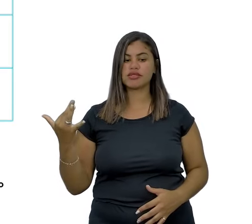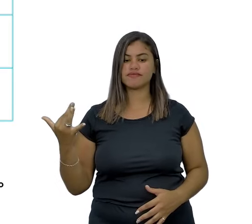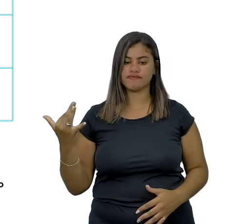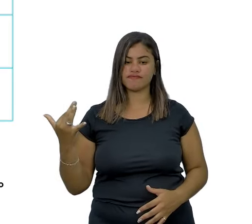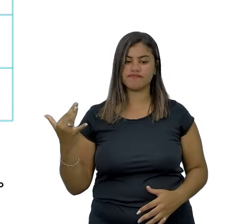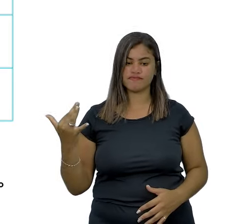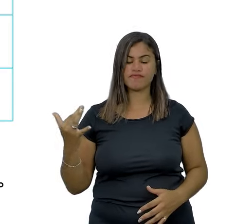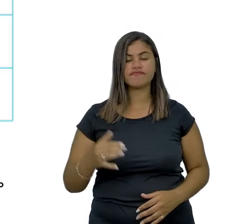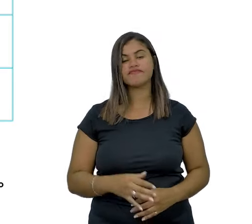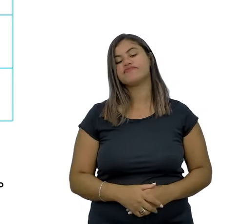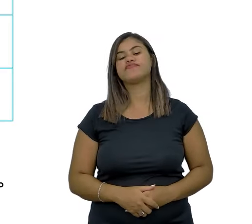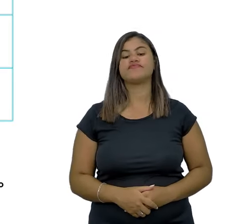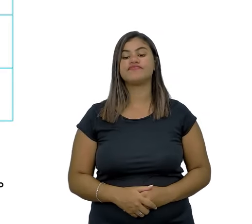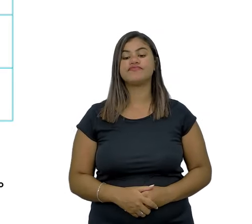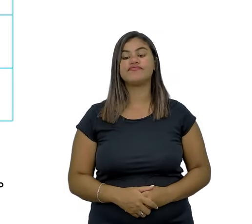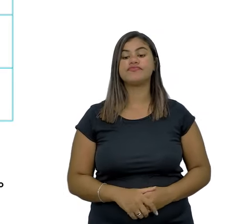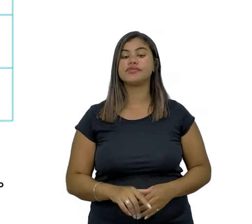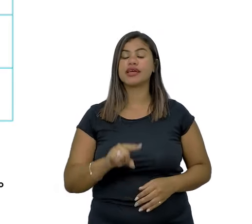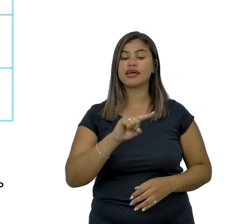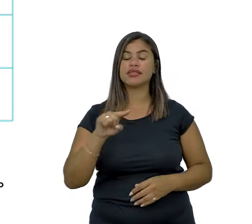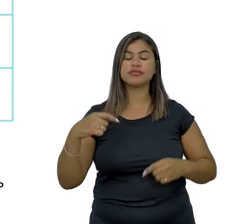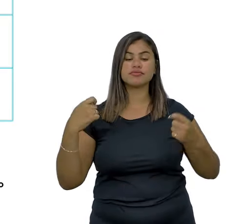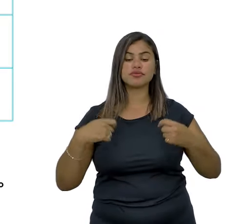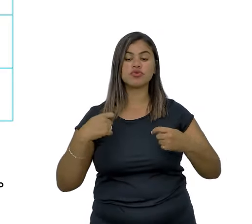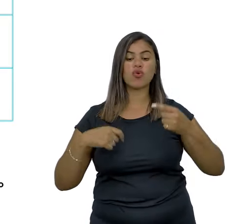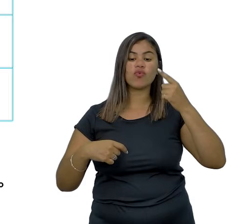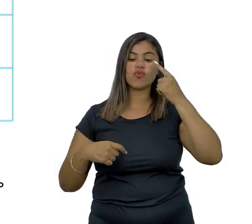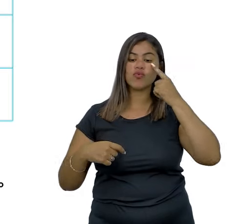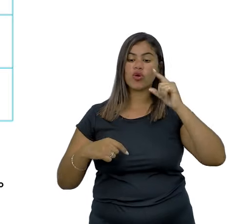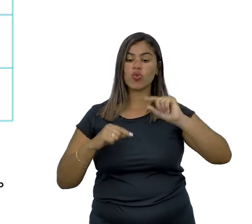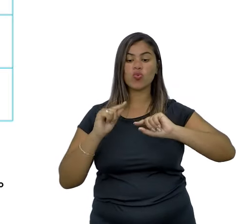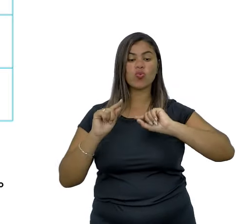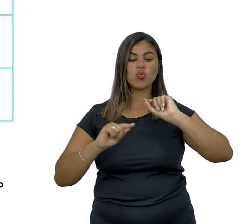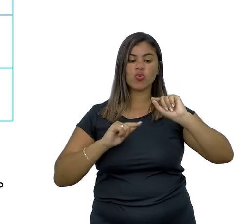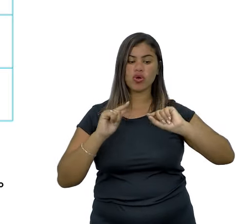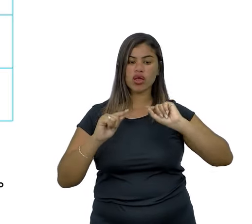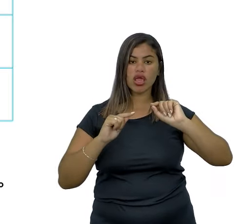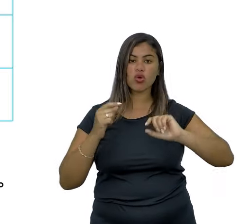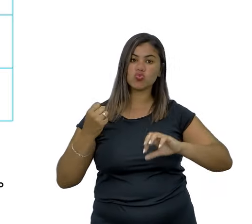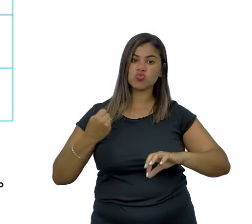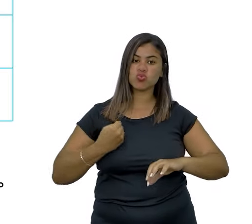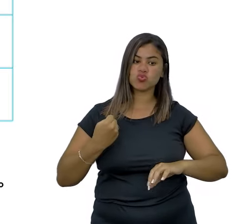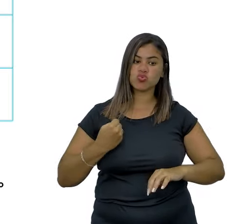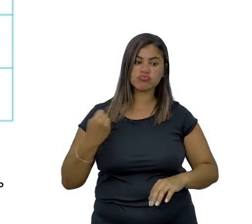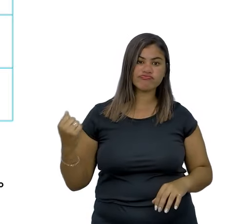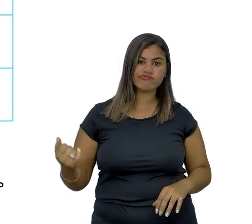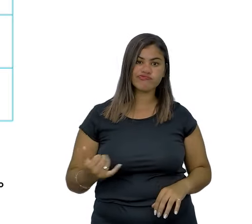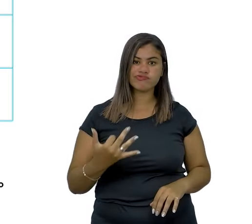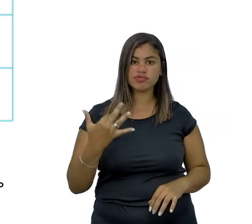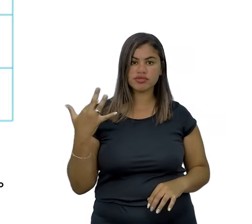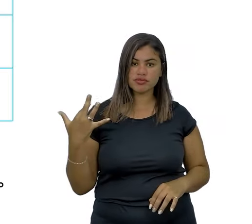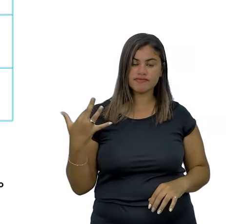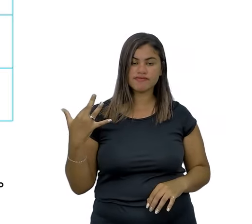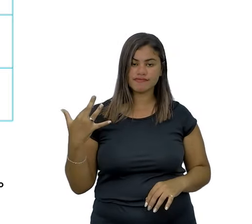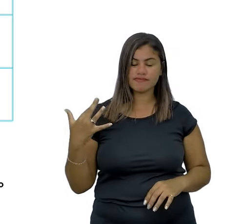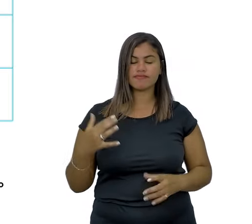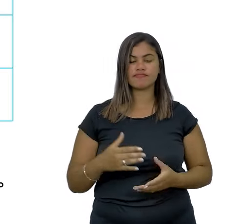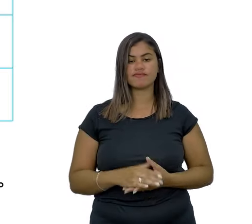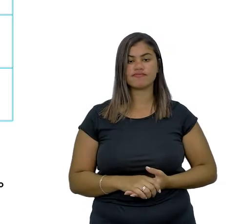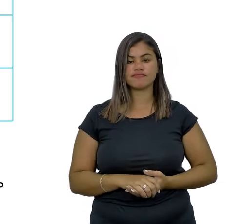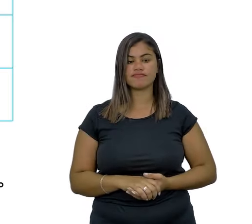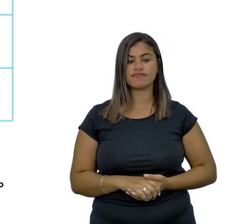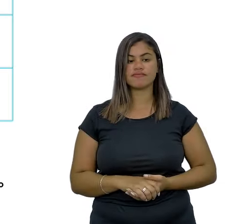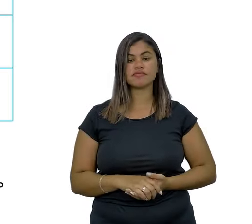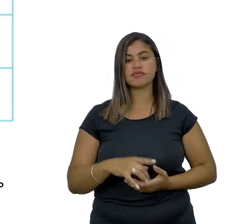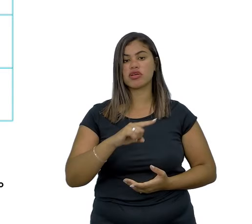de pesca. E aí elas têm que observar a magnitude dos números, né? Então,